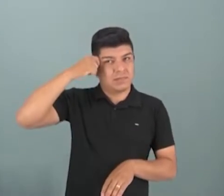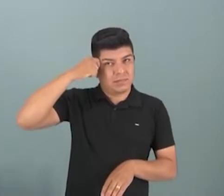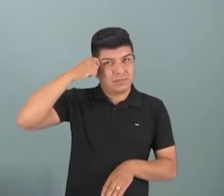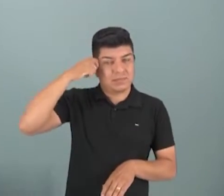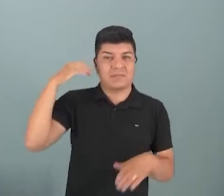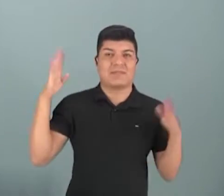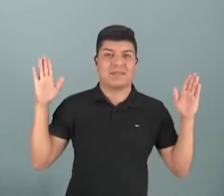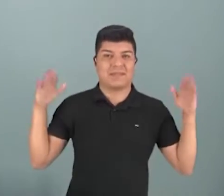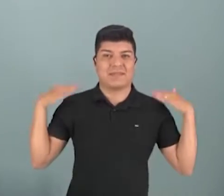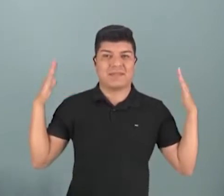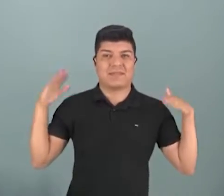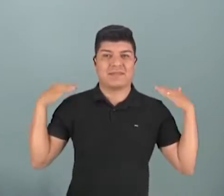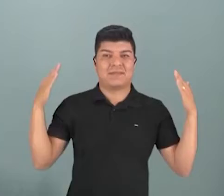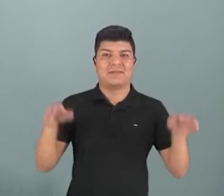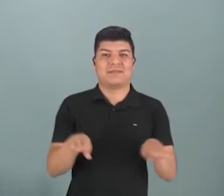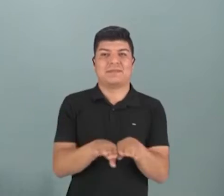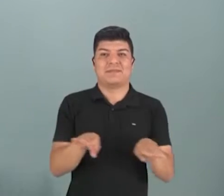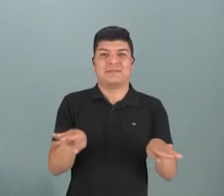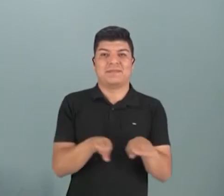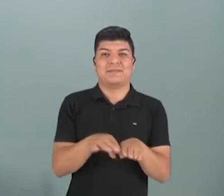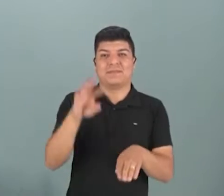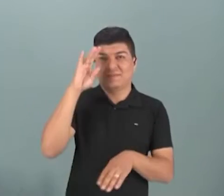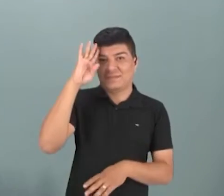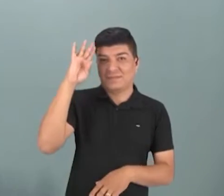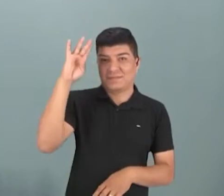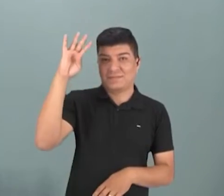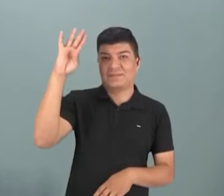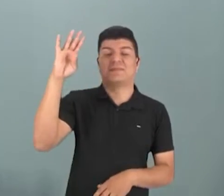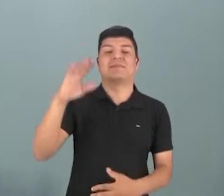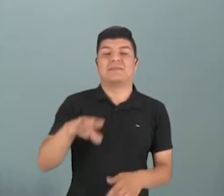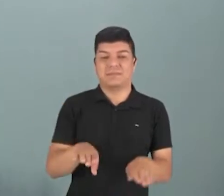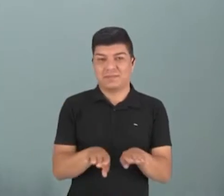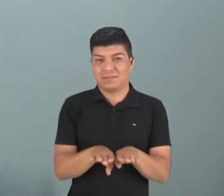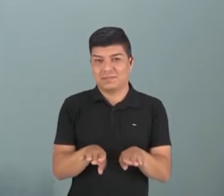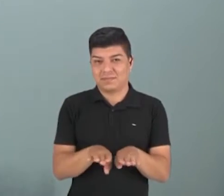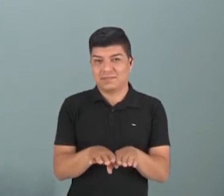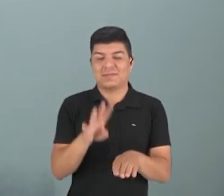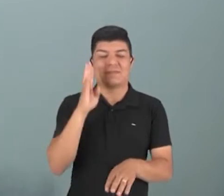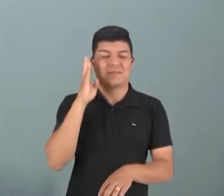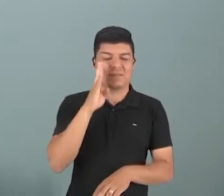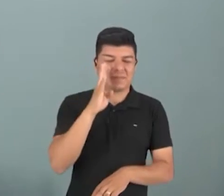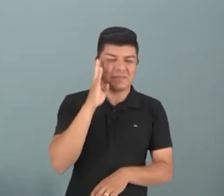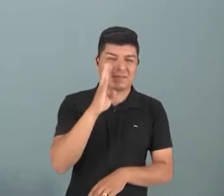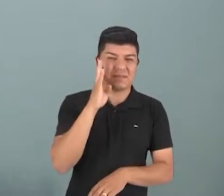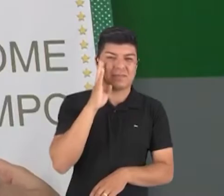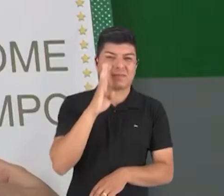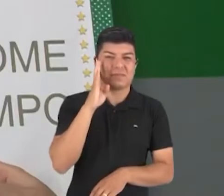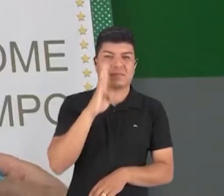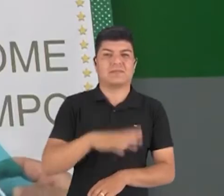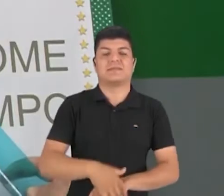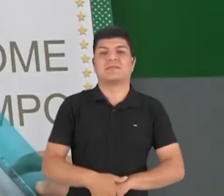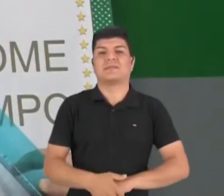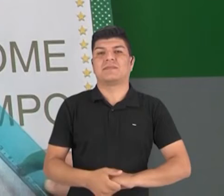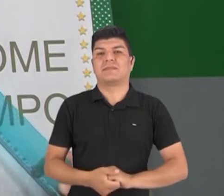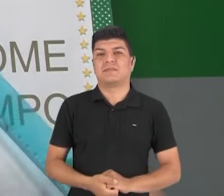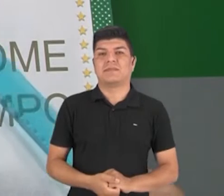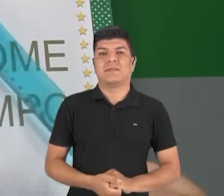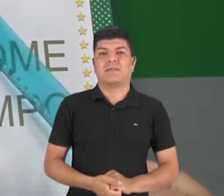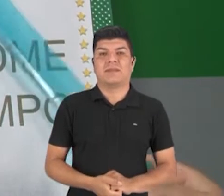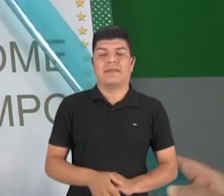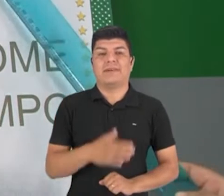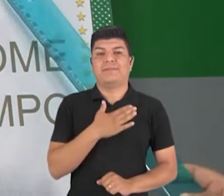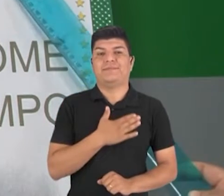ela é alegre e também ela é Sonhadora que legal e